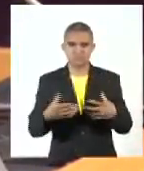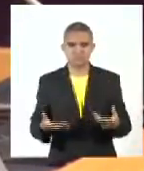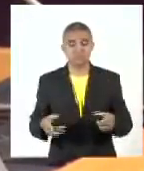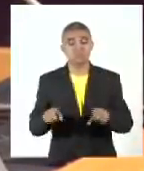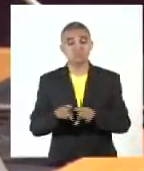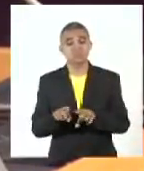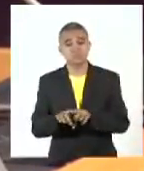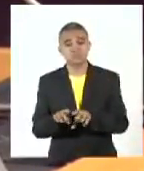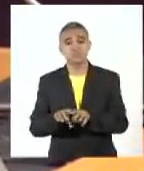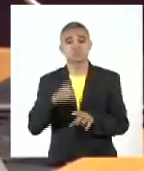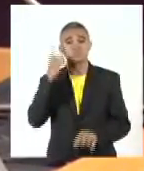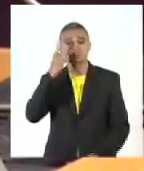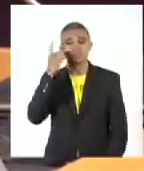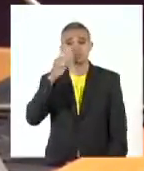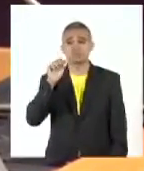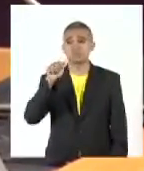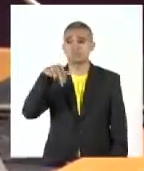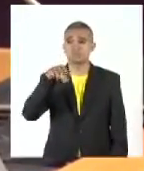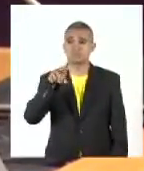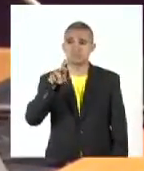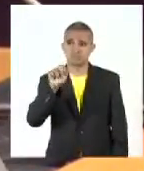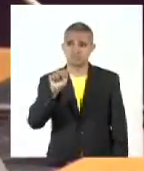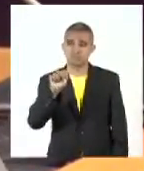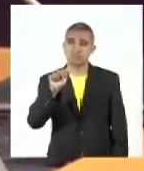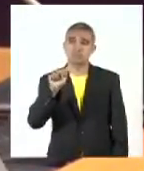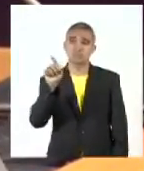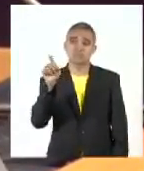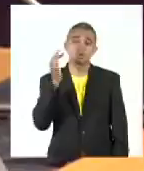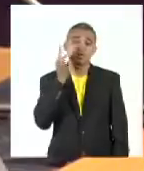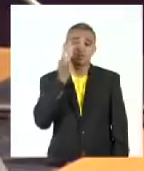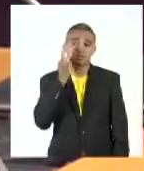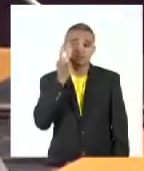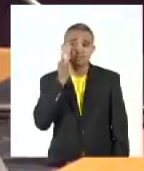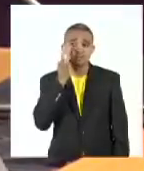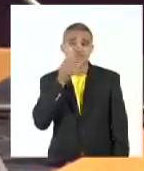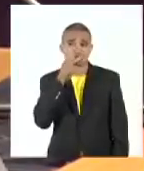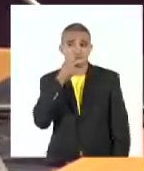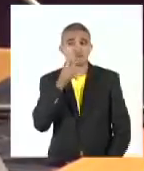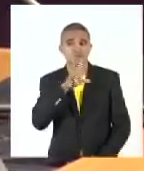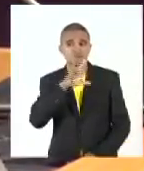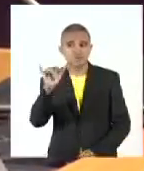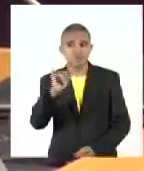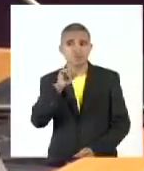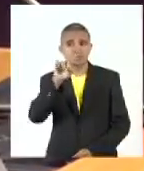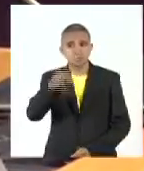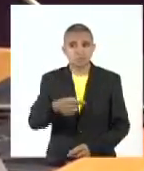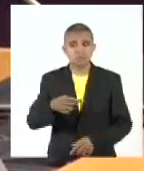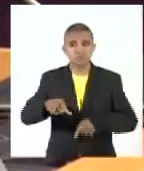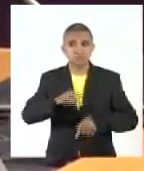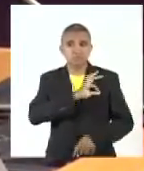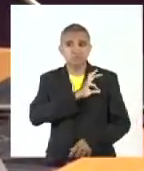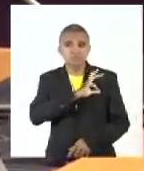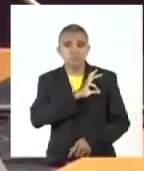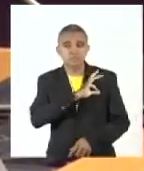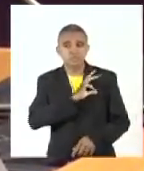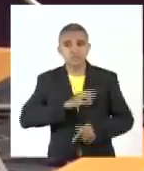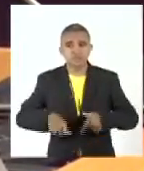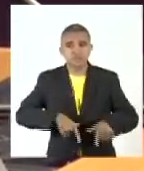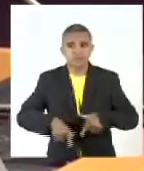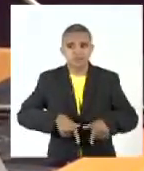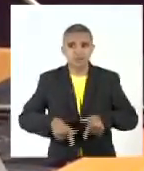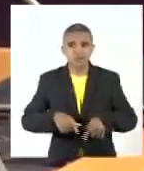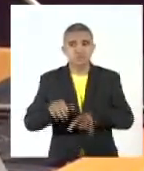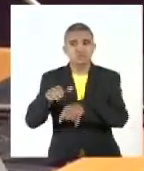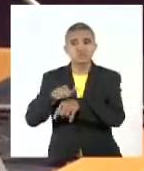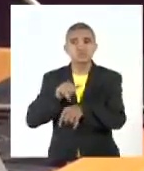o governador Flávio Dino, quando prometeu de colocar nas ruas 1.000 policiais neste ano, e que ele deu a entender que ele chamou no seu